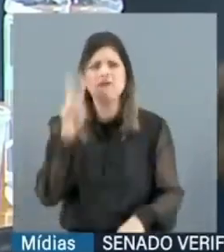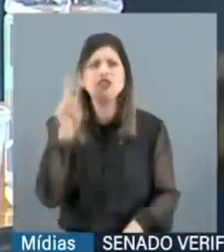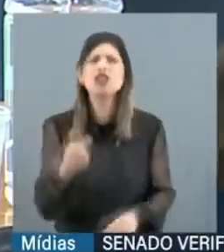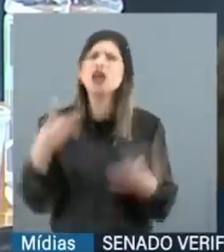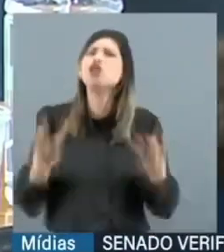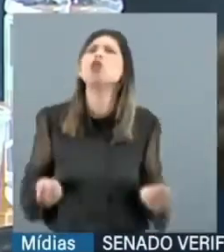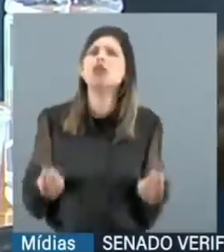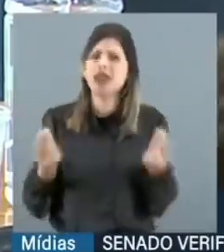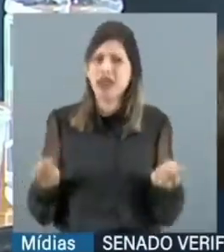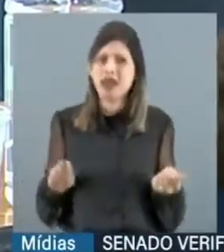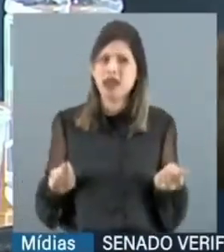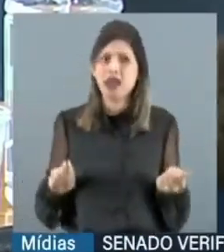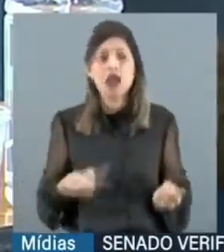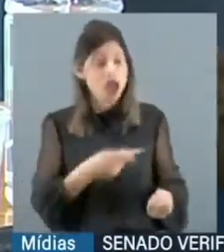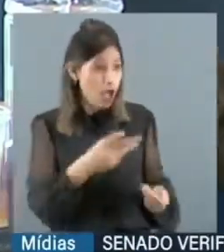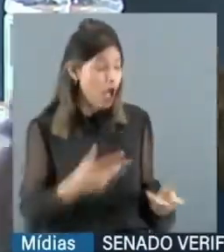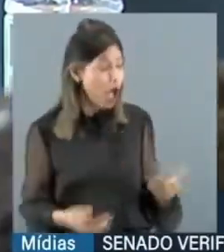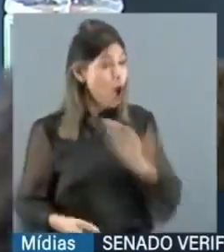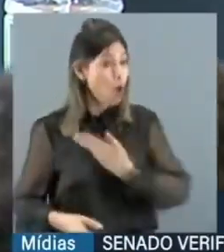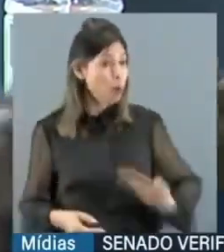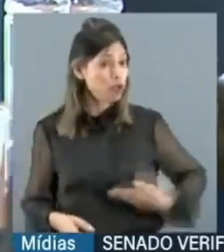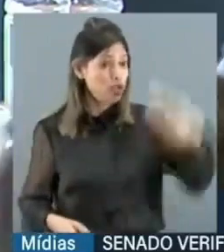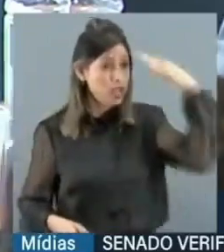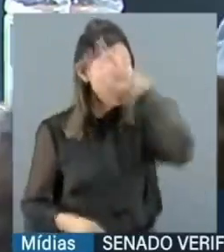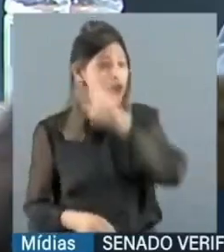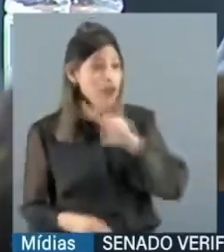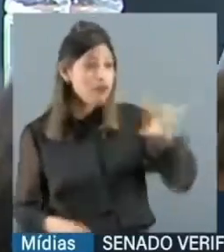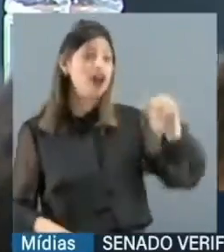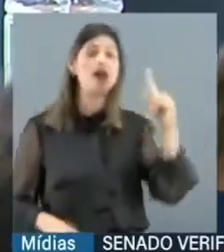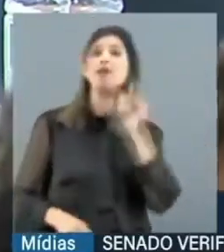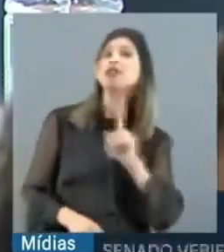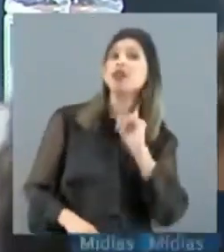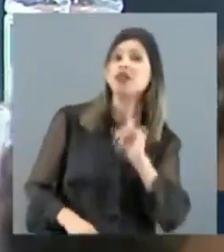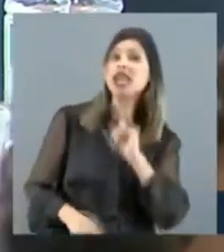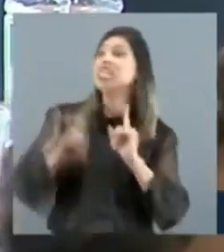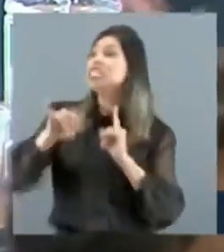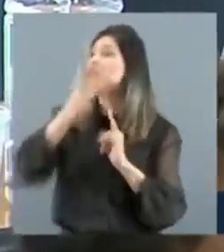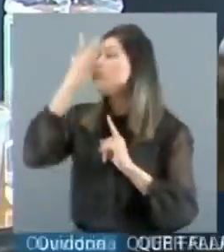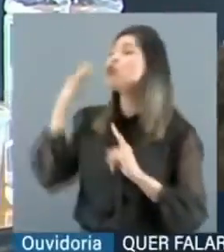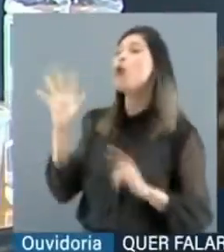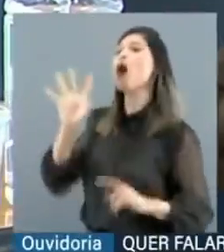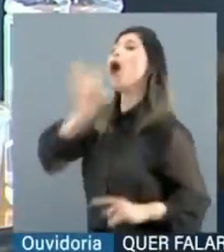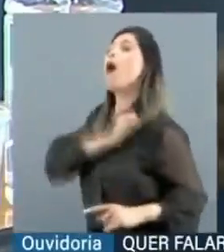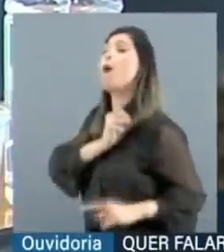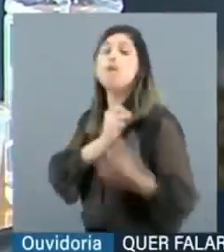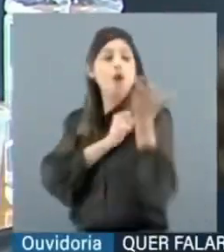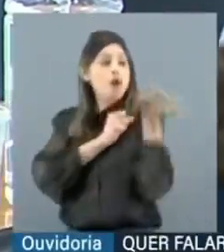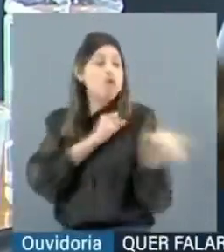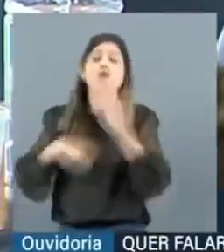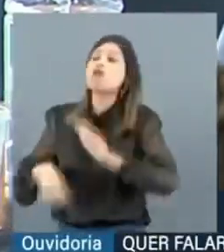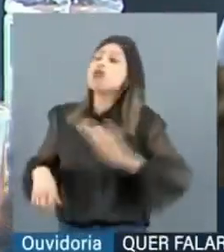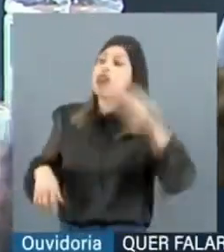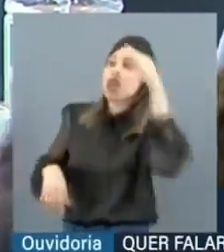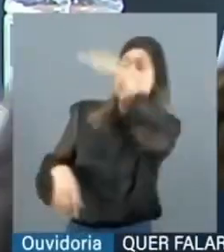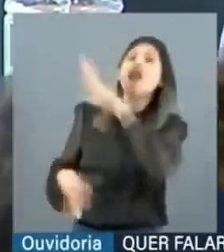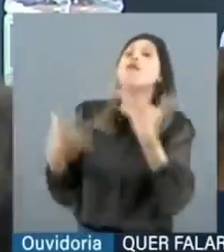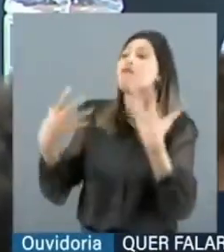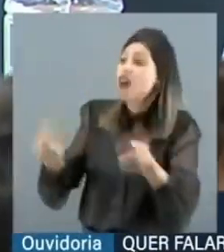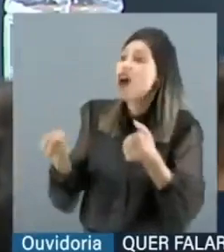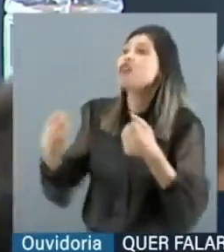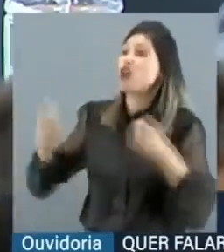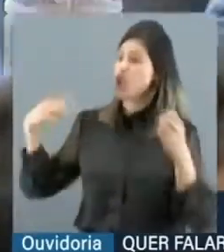falar, o Bolsonaro acho que vai estar esse final de semana em Minas Gerais. Então, quem tiver esse amor platônico pelo presidente Bolsonaro, pode me dar uma camisa de time,